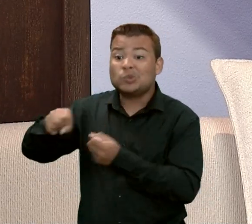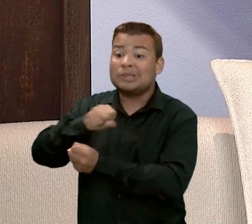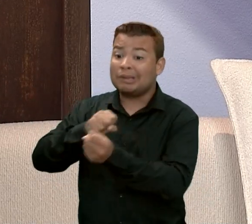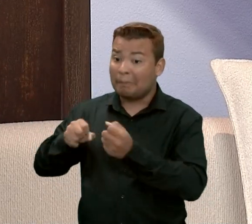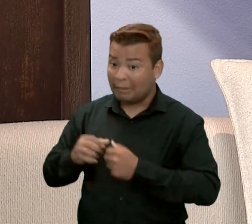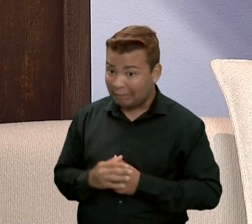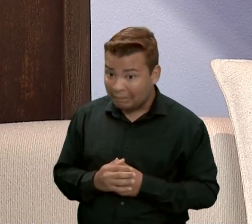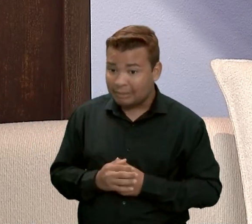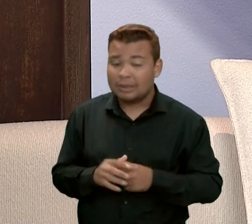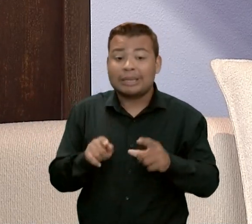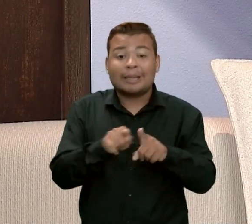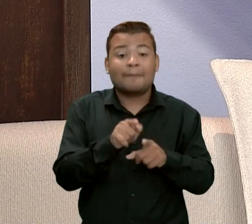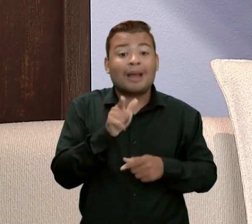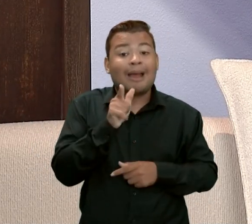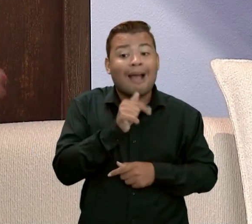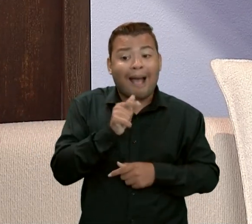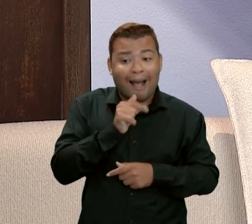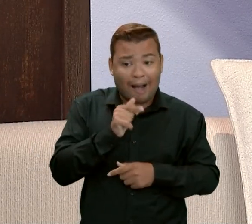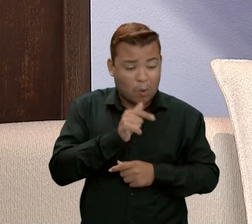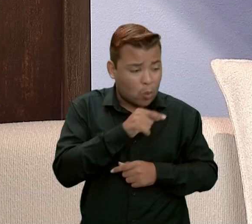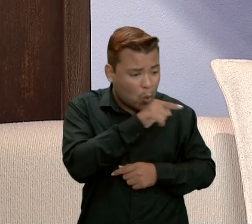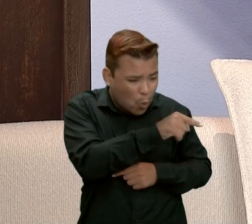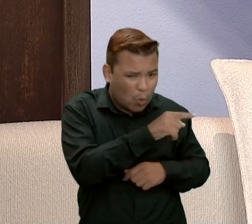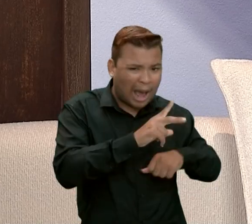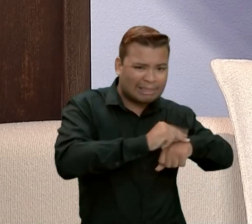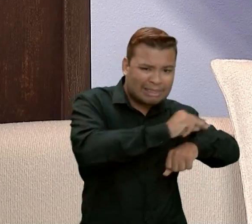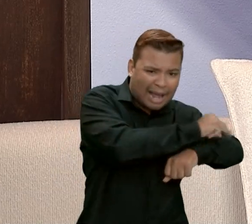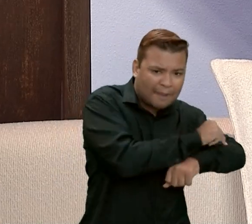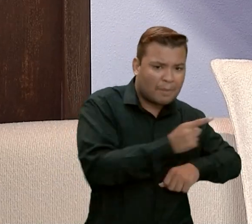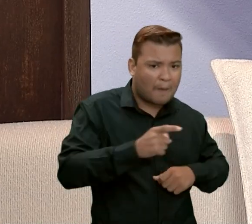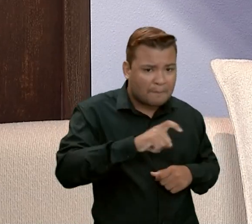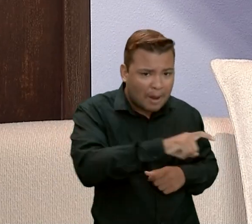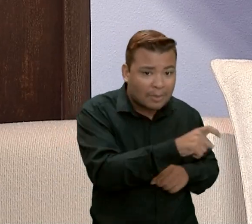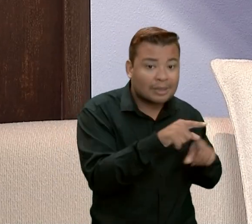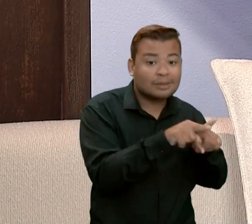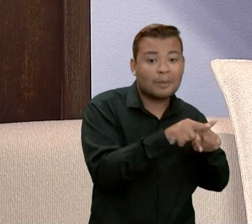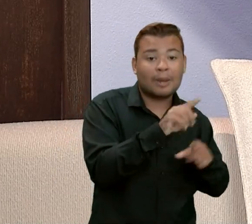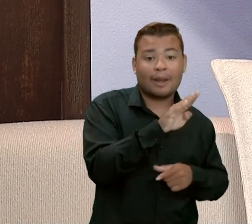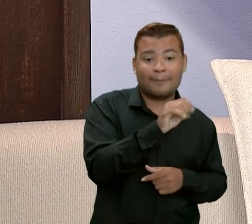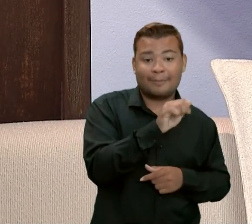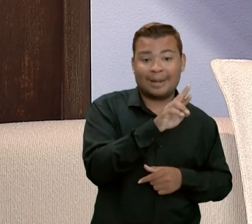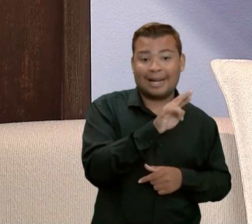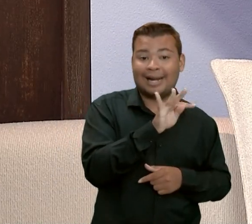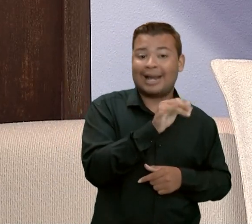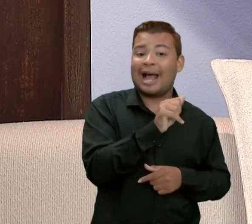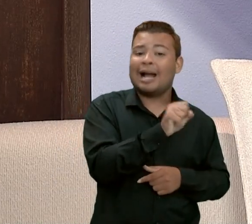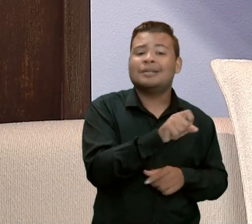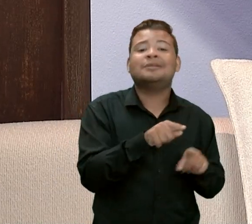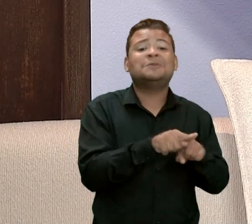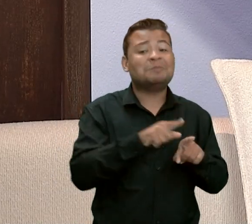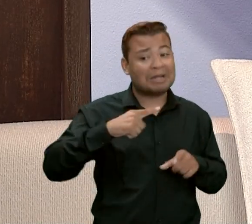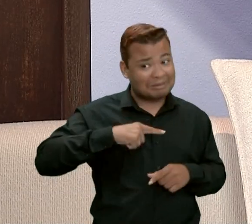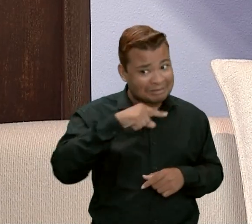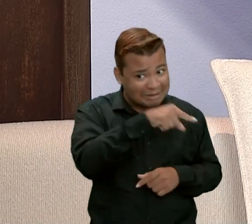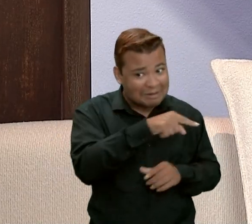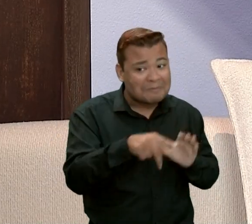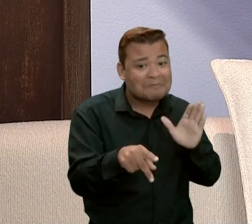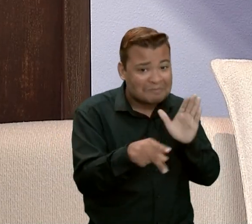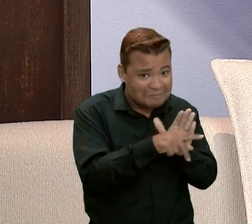para produzir os tenébrios, ou os grilos, ou as baratas, porque também existem as baratas de Madagascar, né, que